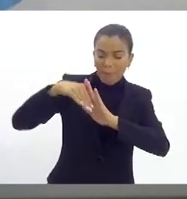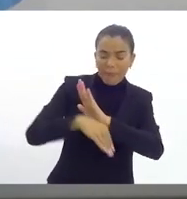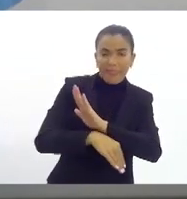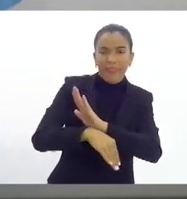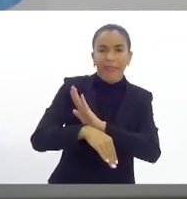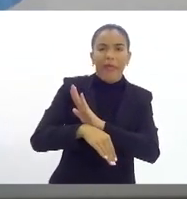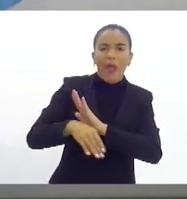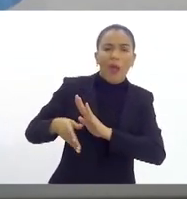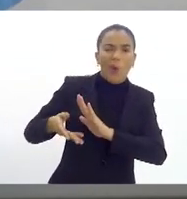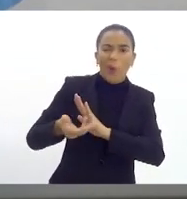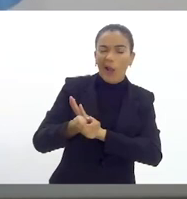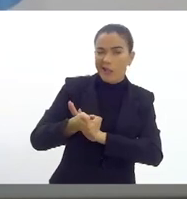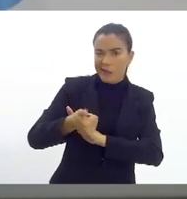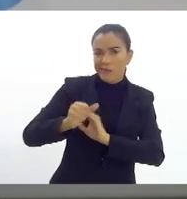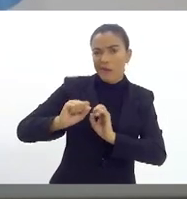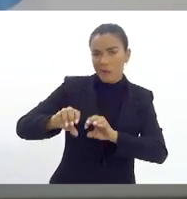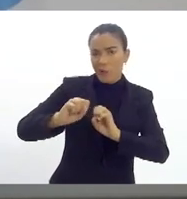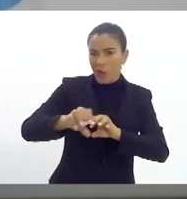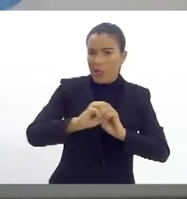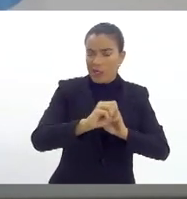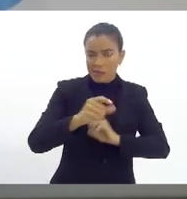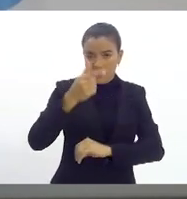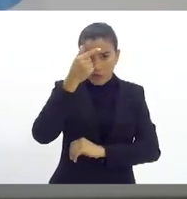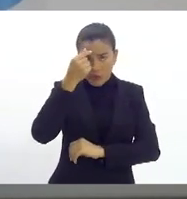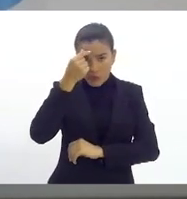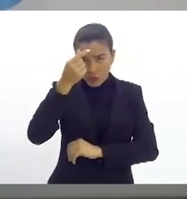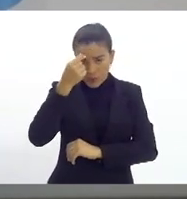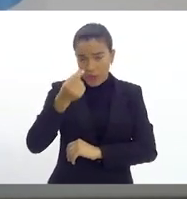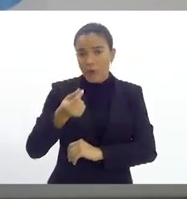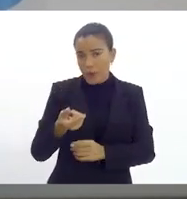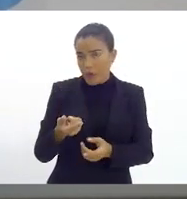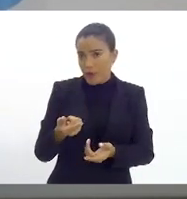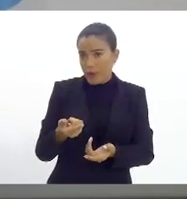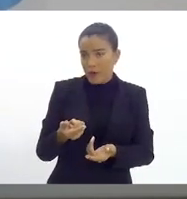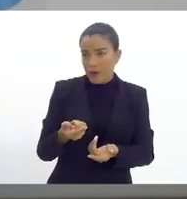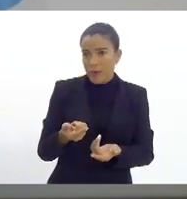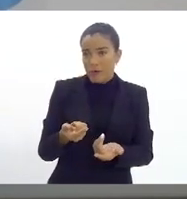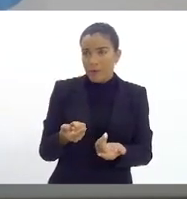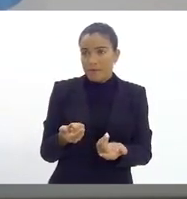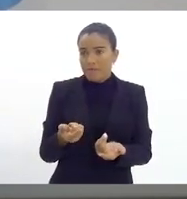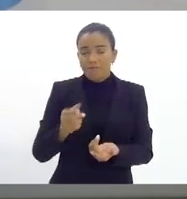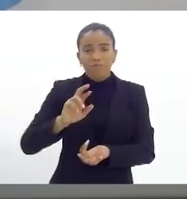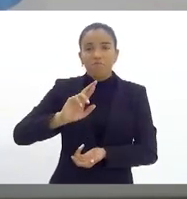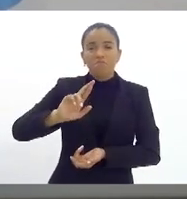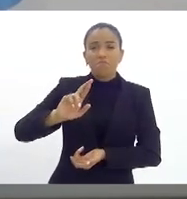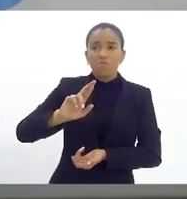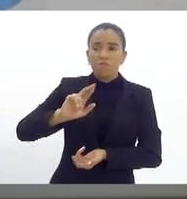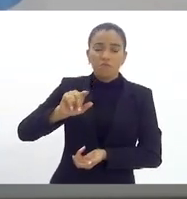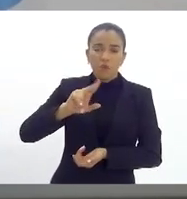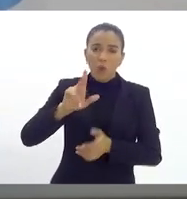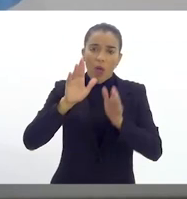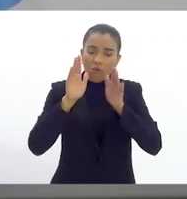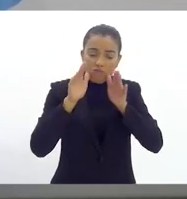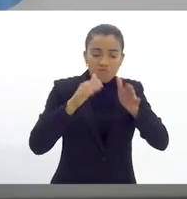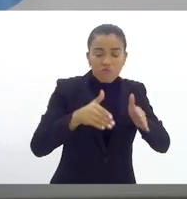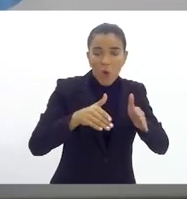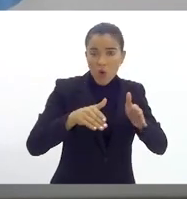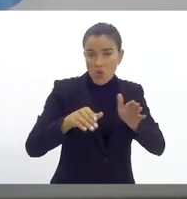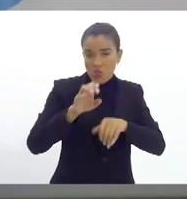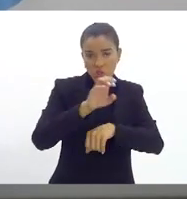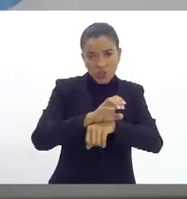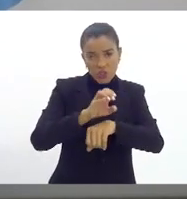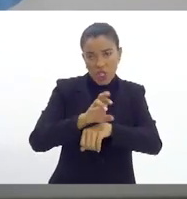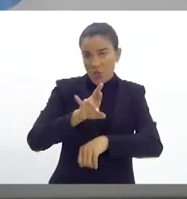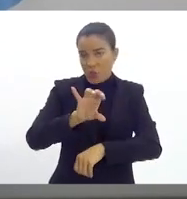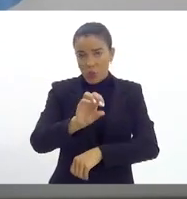qualidade da própria educação superior não é um fenômeno restrito ao estado do Rio de